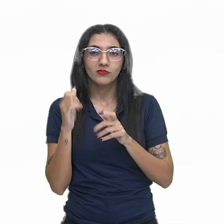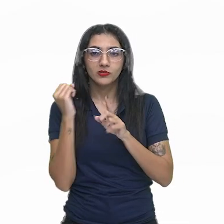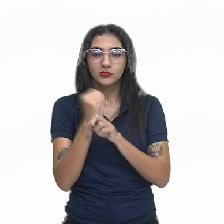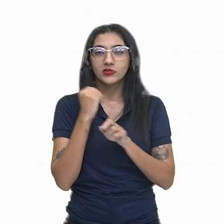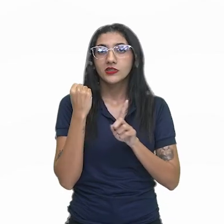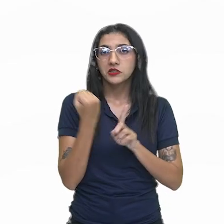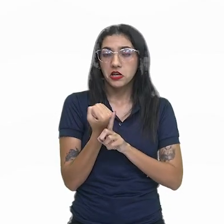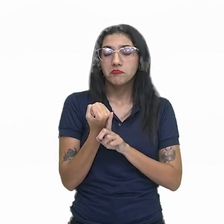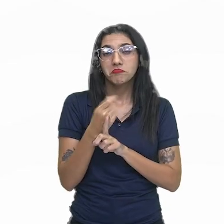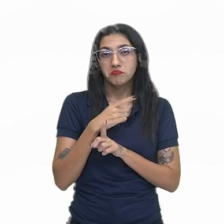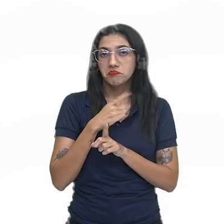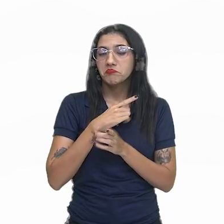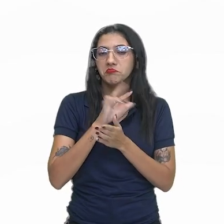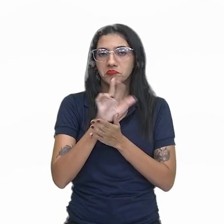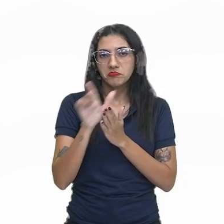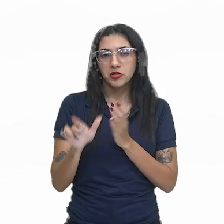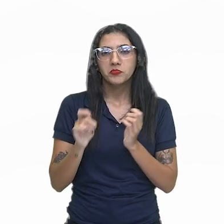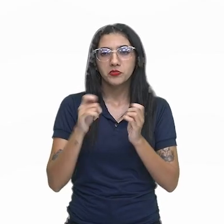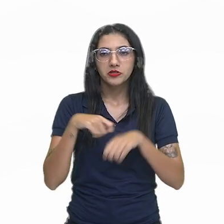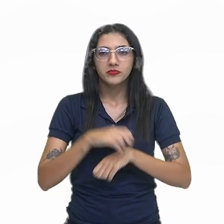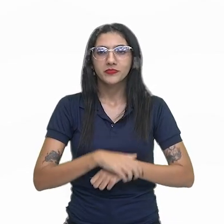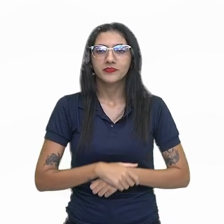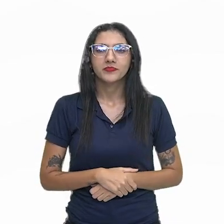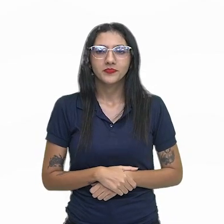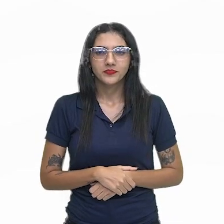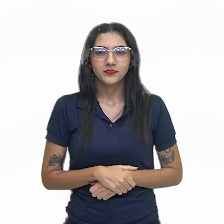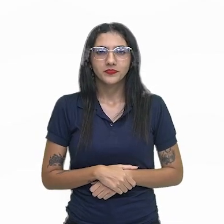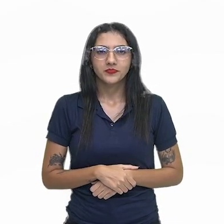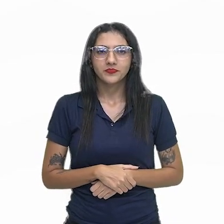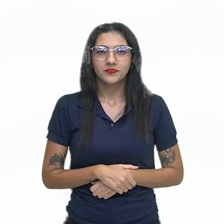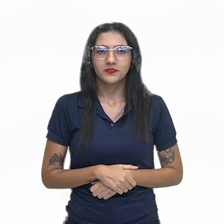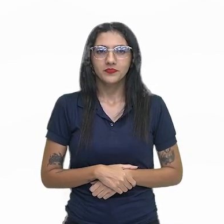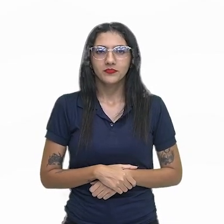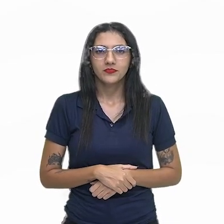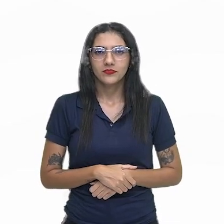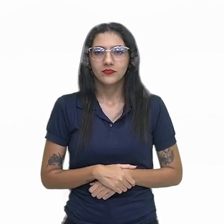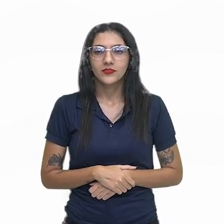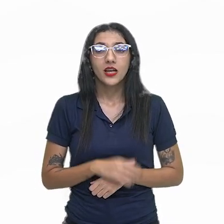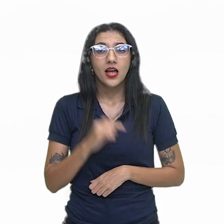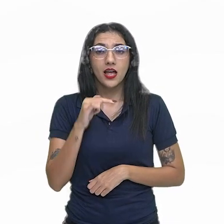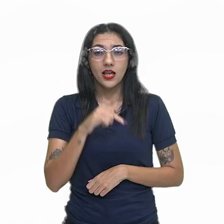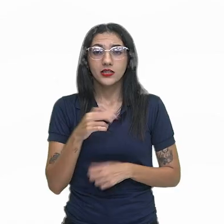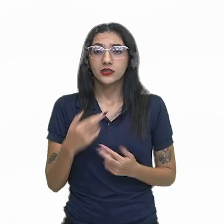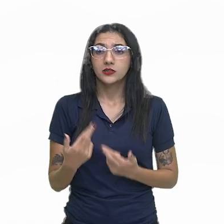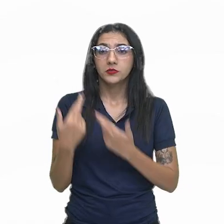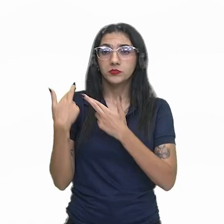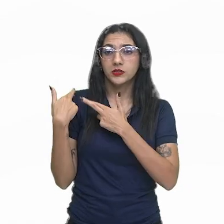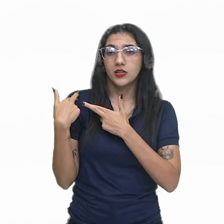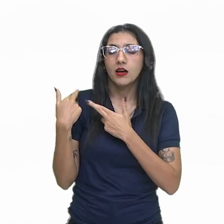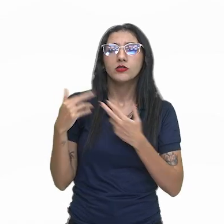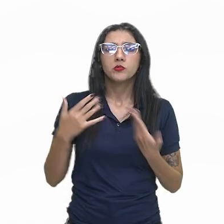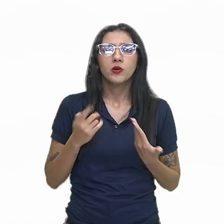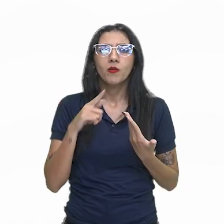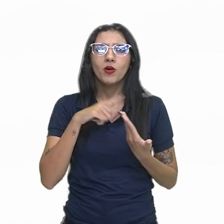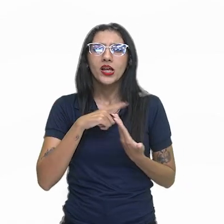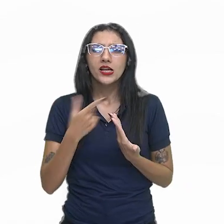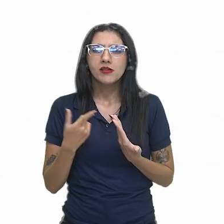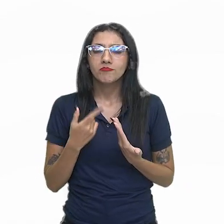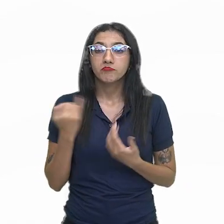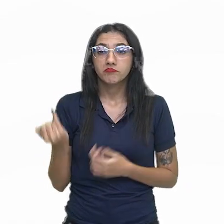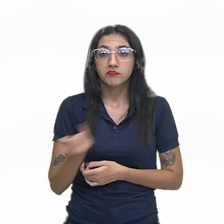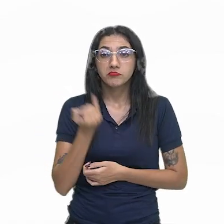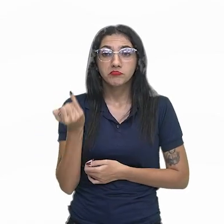posições diferentes. A posição ocupada, ela equivale ao nível de